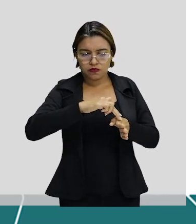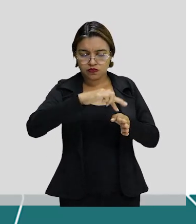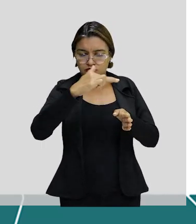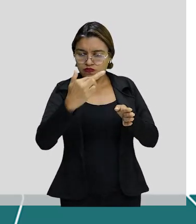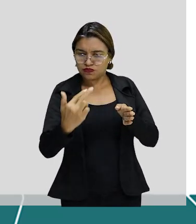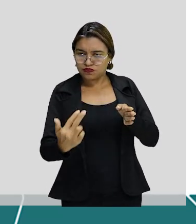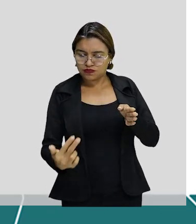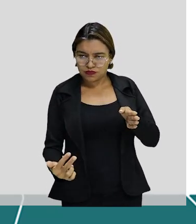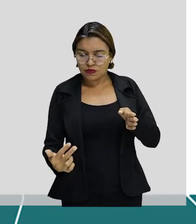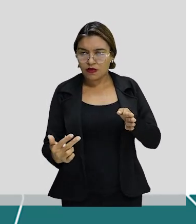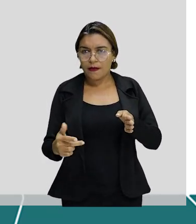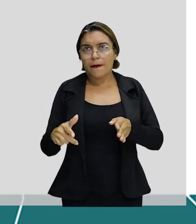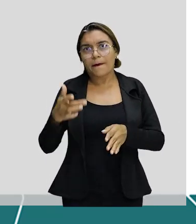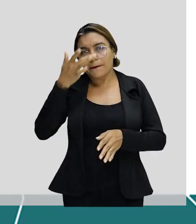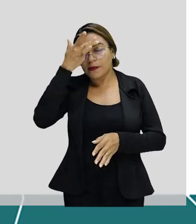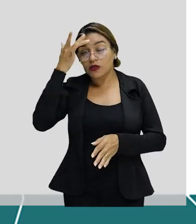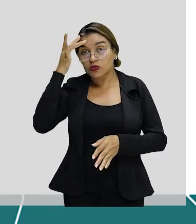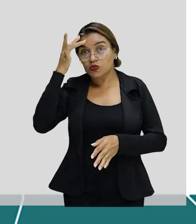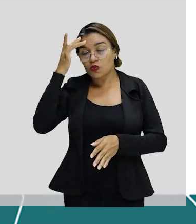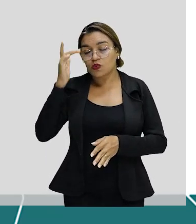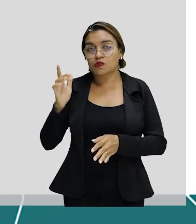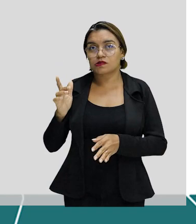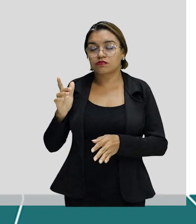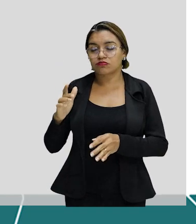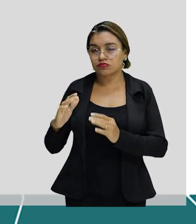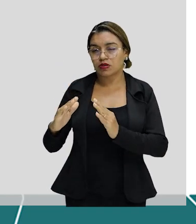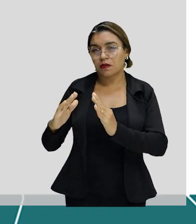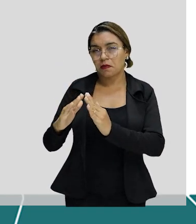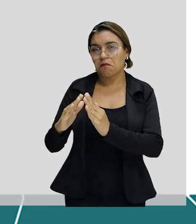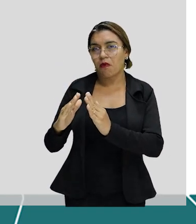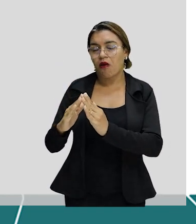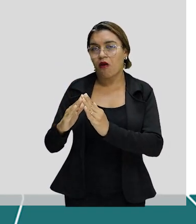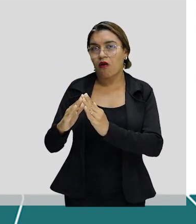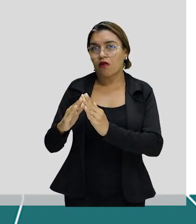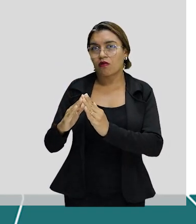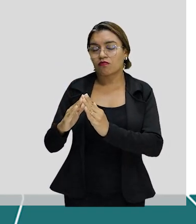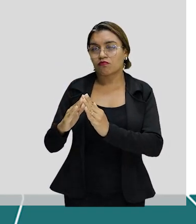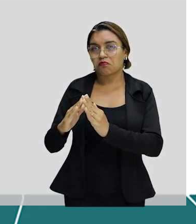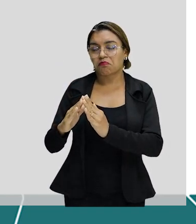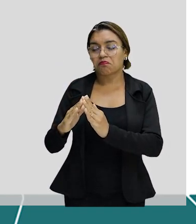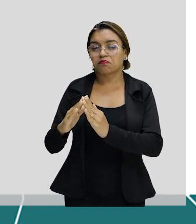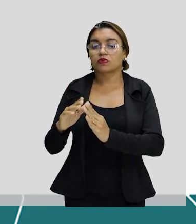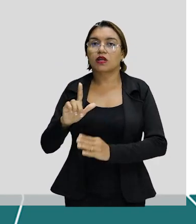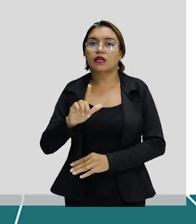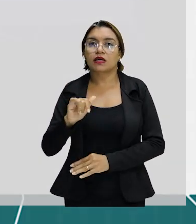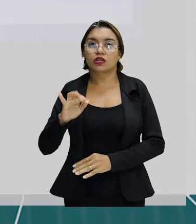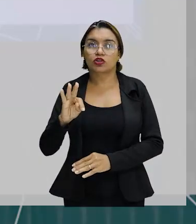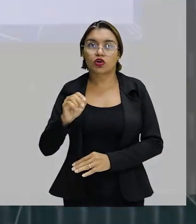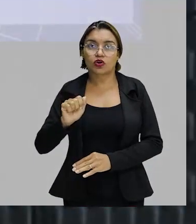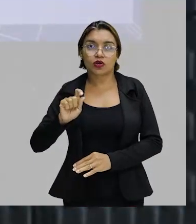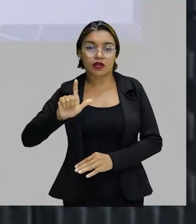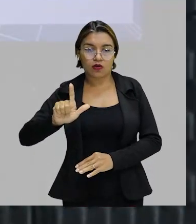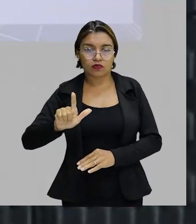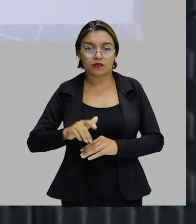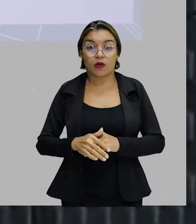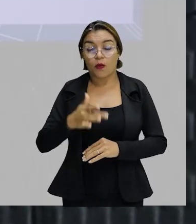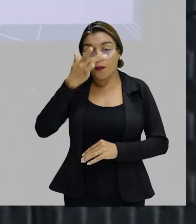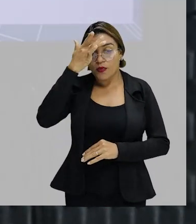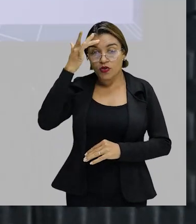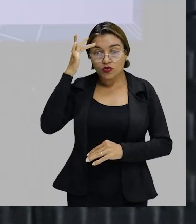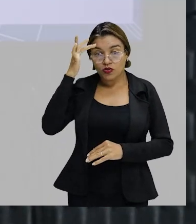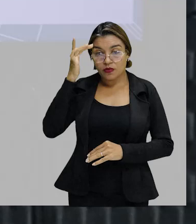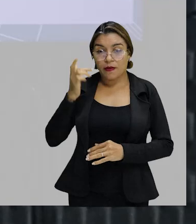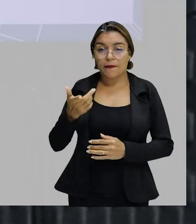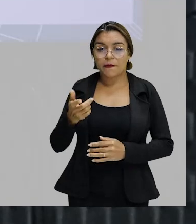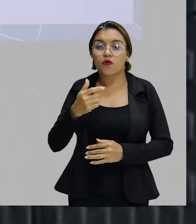moradores do litoral aí eu trouxe uma imagem aí para vocês ó um indivíduo realizando o salto de uma ponte a